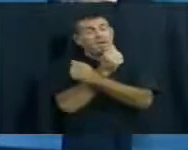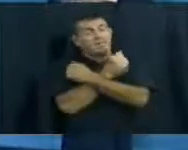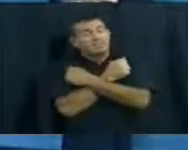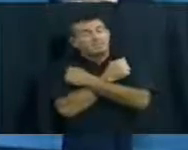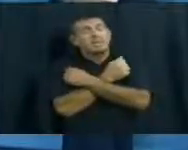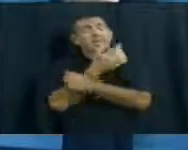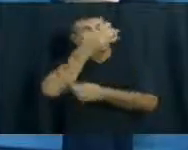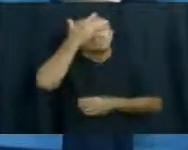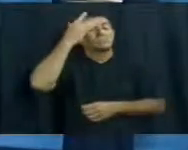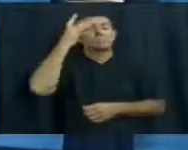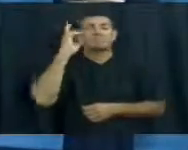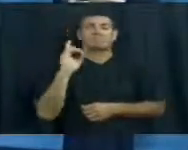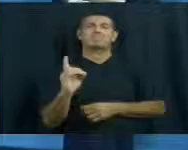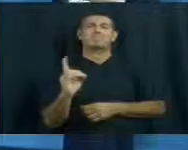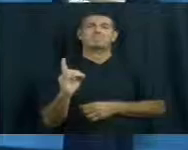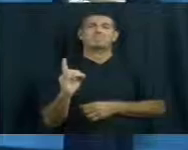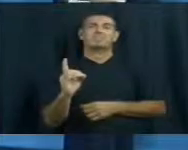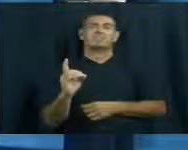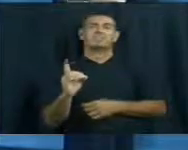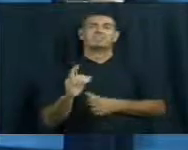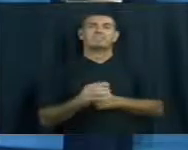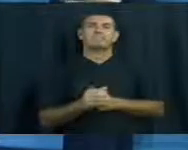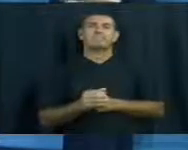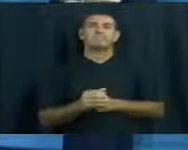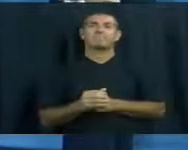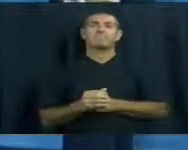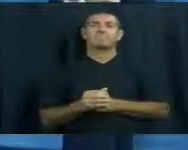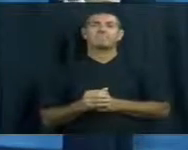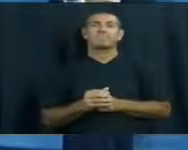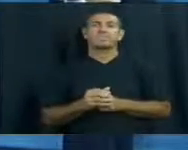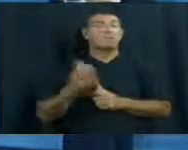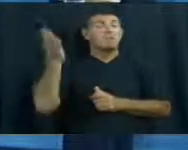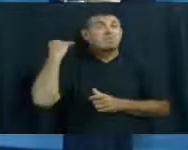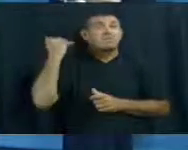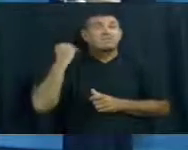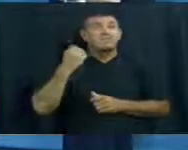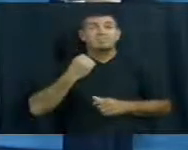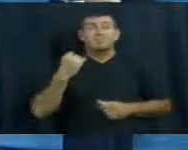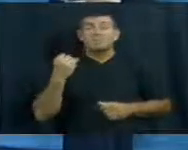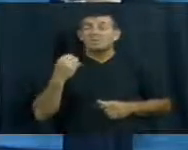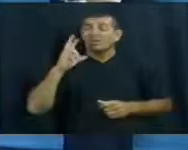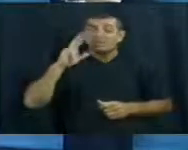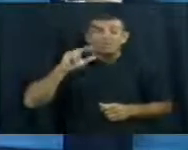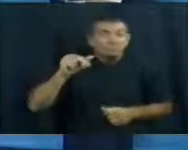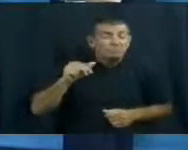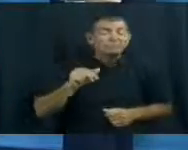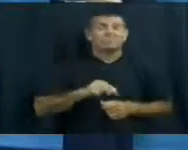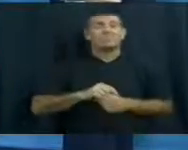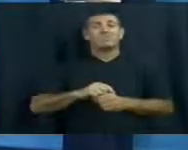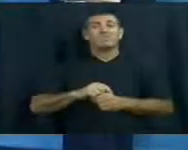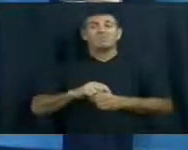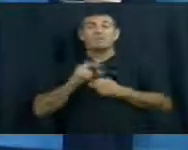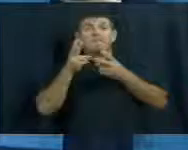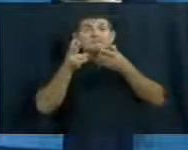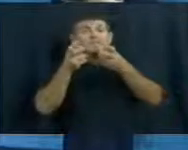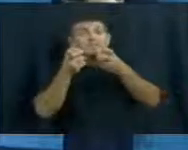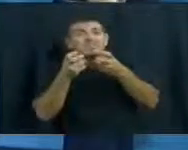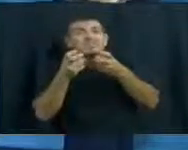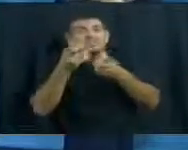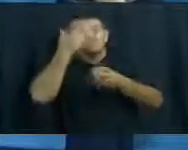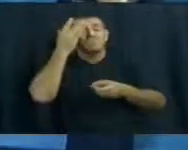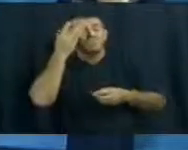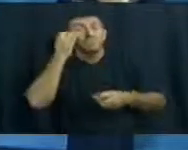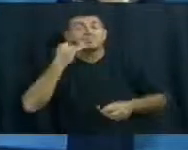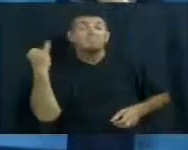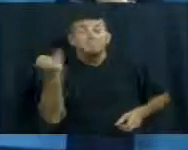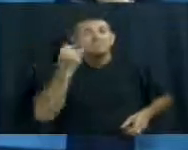as pessoas com deficiência, que não tiveram a sua oportunidade até hoje de expandir a sua